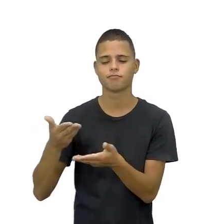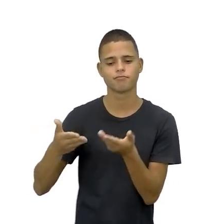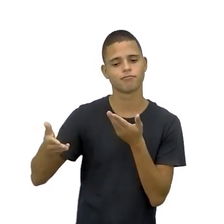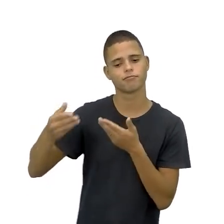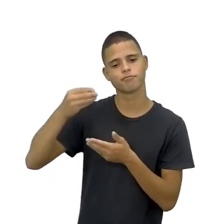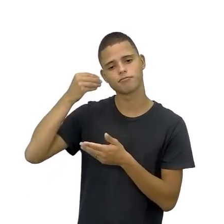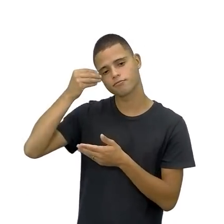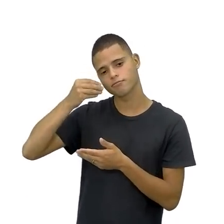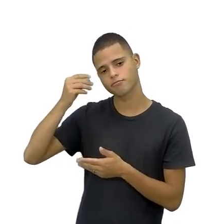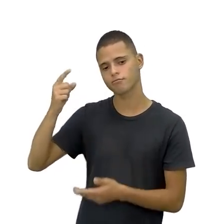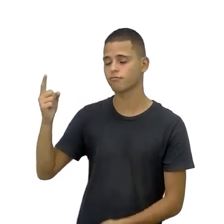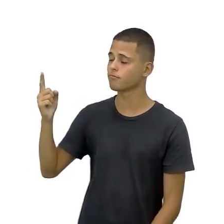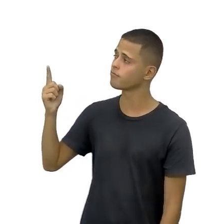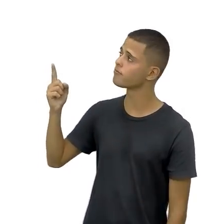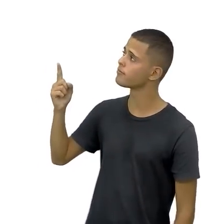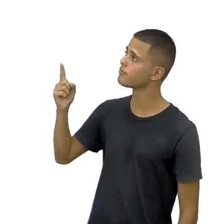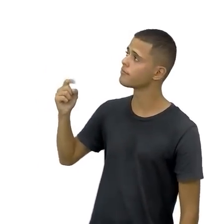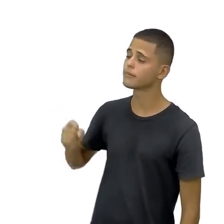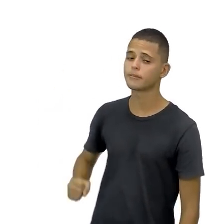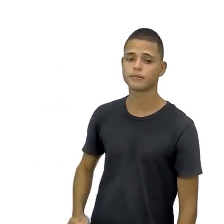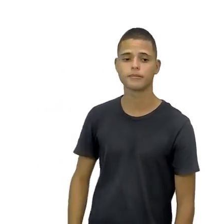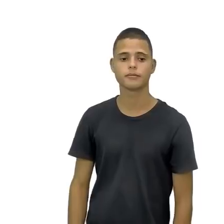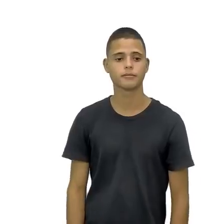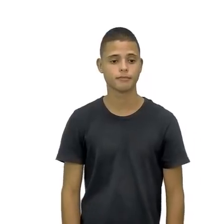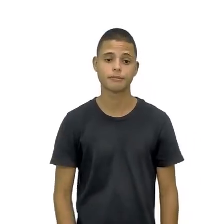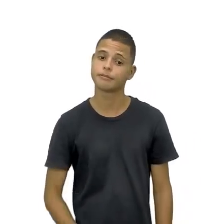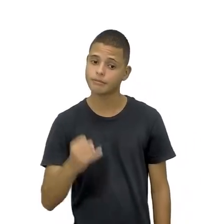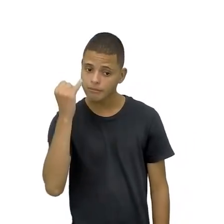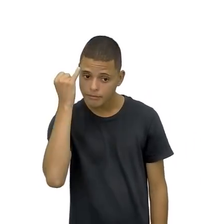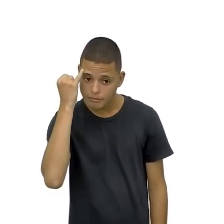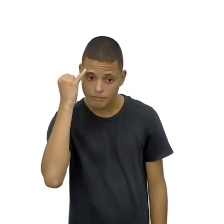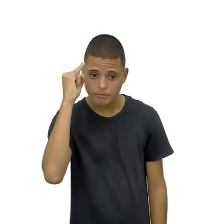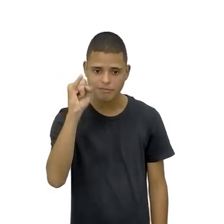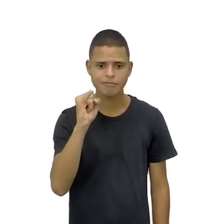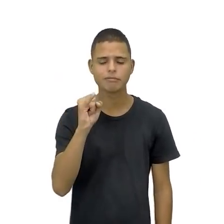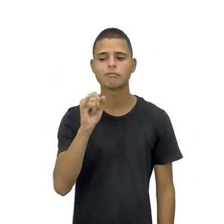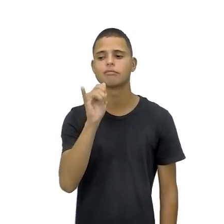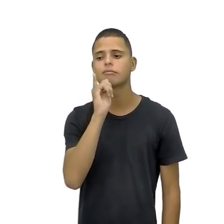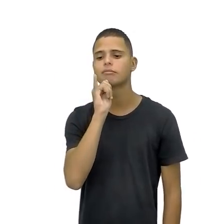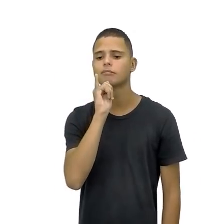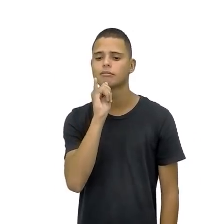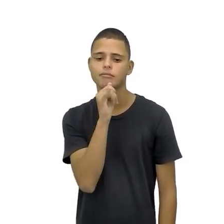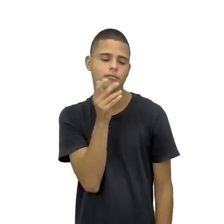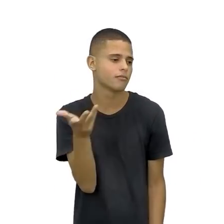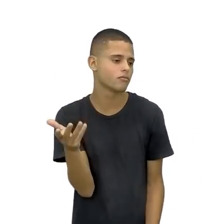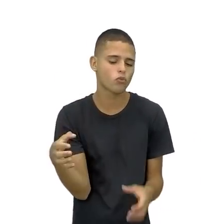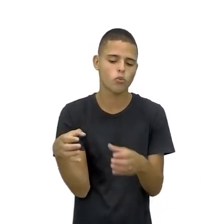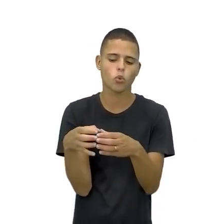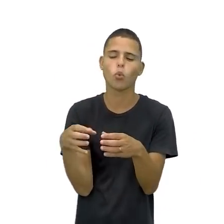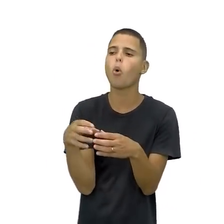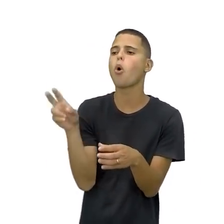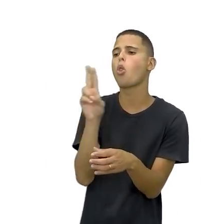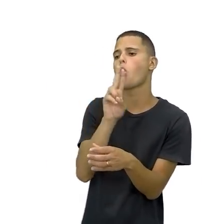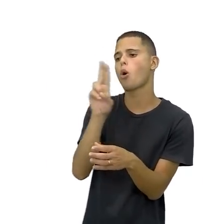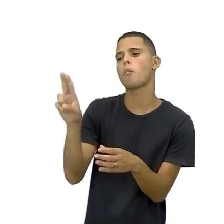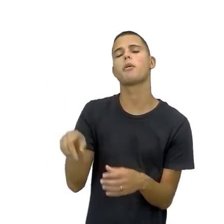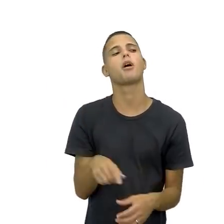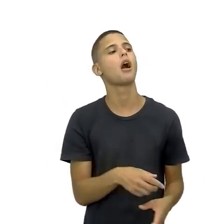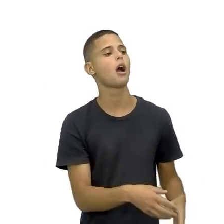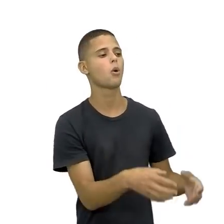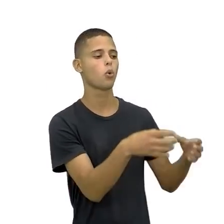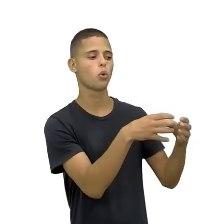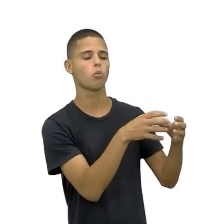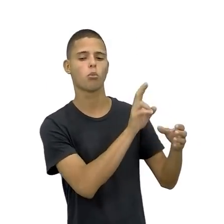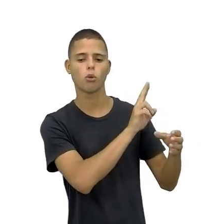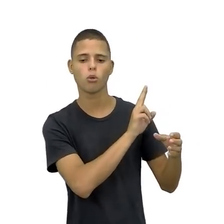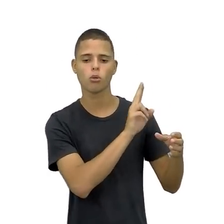Então, sempre pensando nisso. Evitar nomear as turmas, né, de grupos. Antigamente, a escola